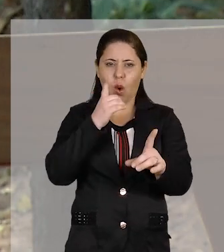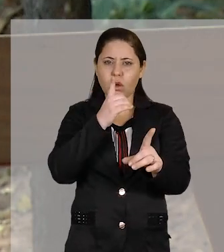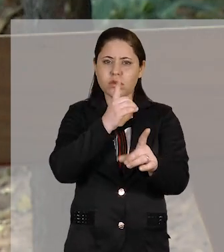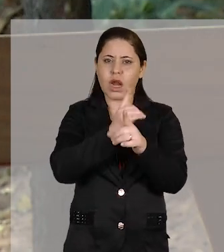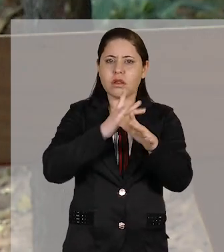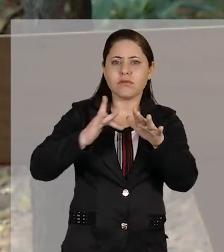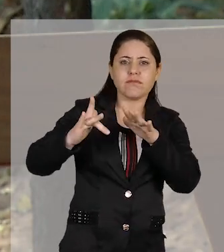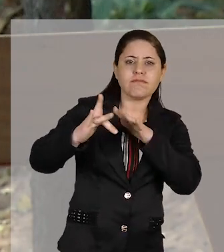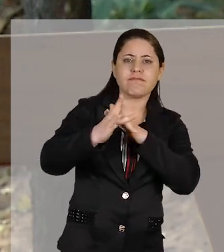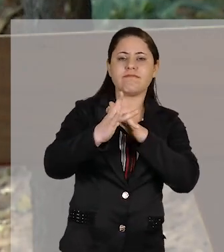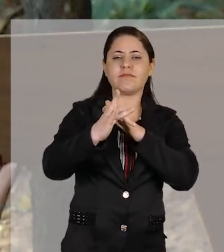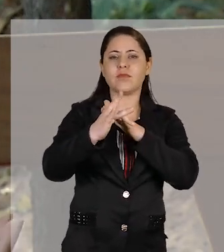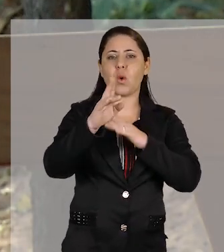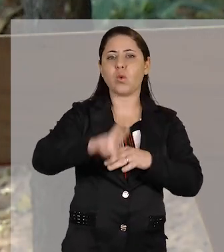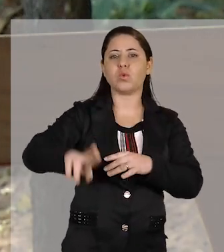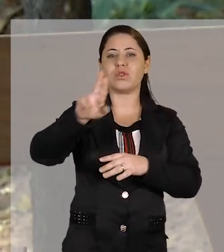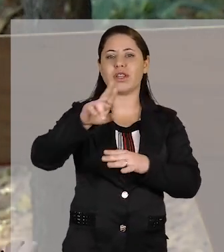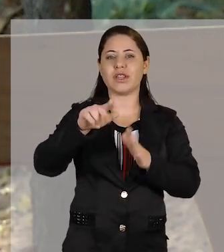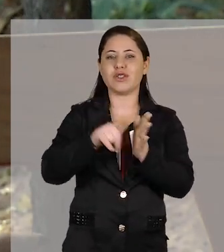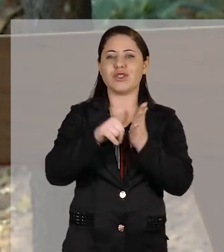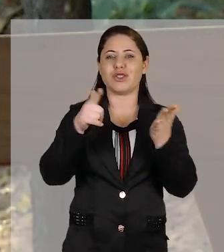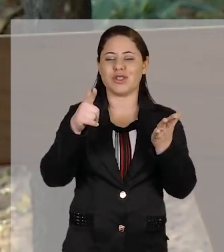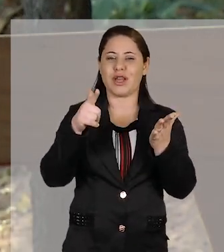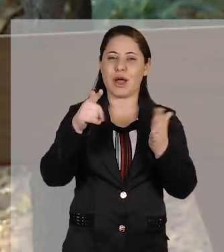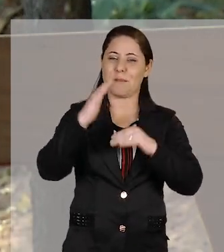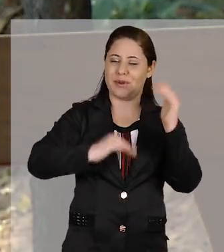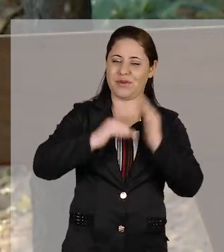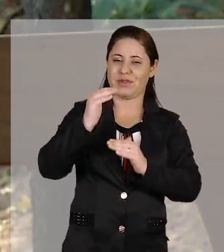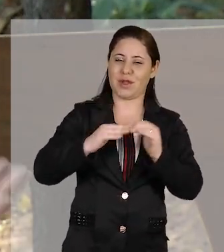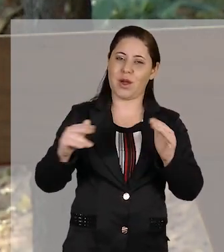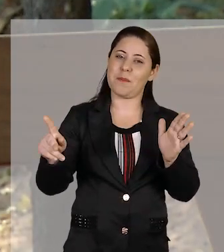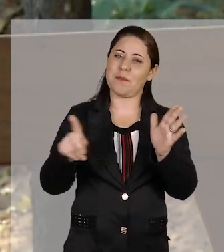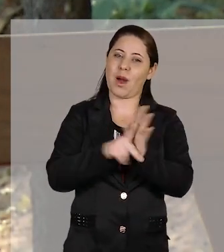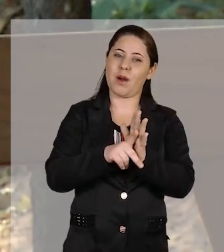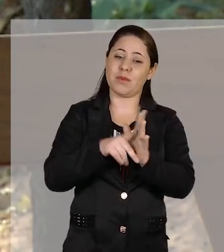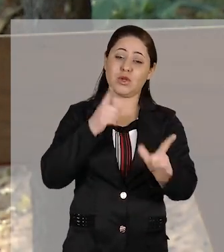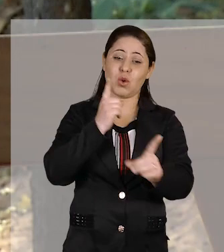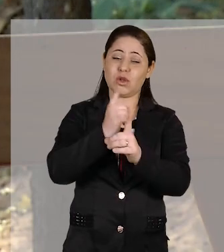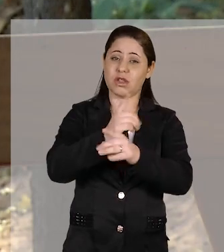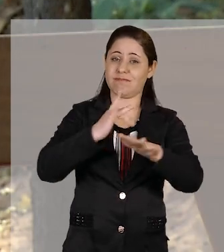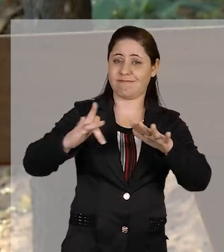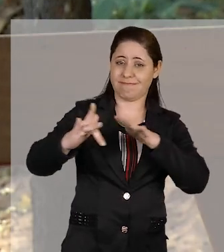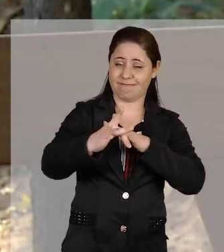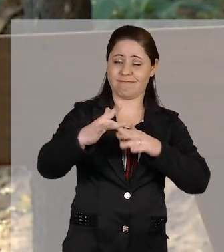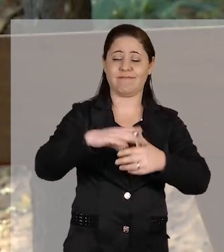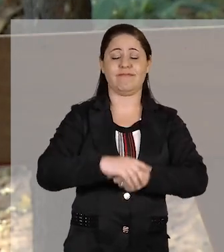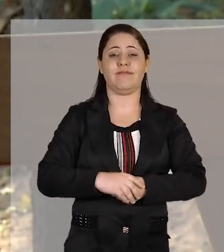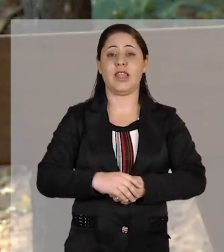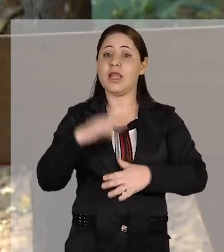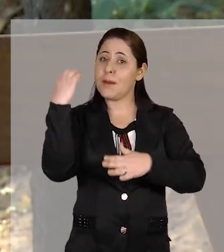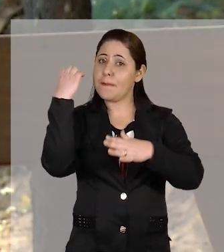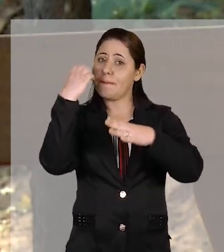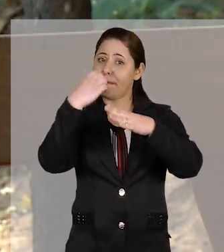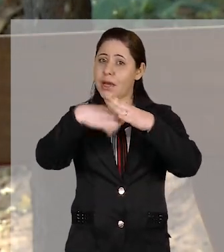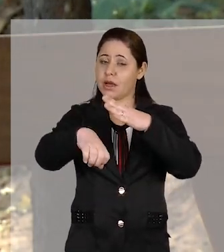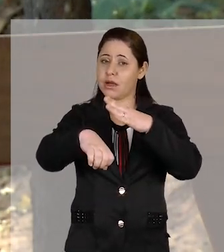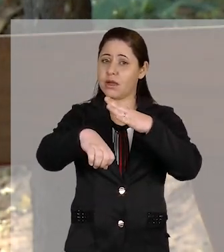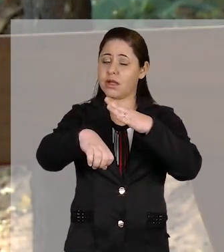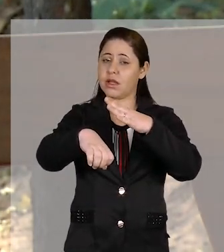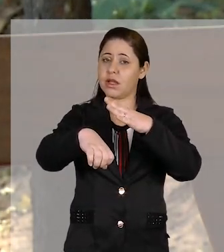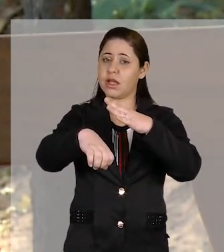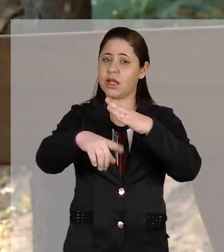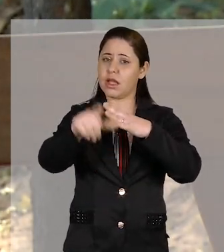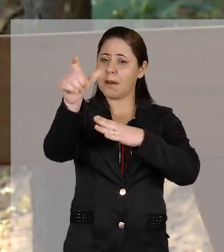ele nas redes sociais, porque eu usei meu jornalismo para encontrar ele nas redes sociais. Enviei um e-mail para